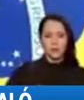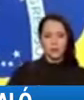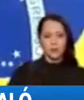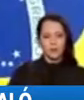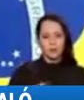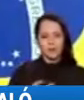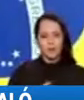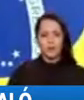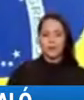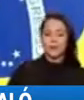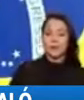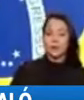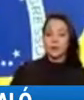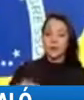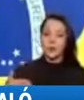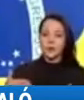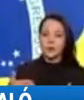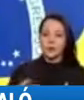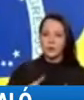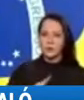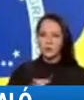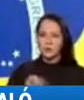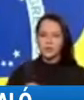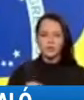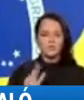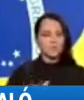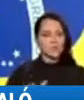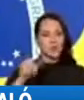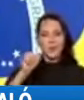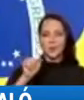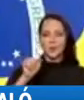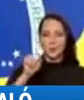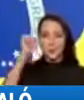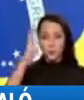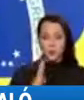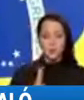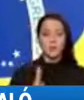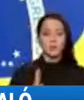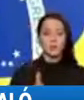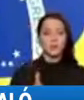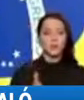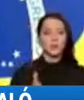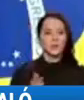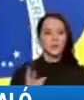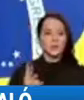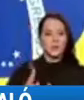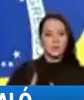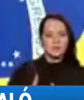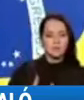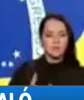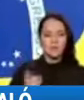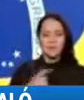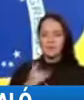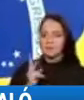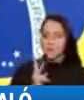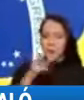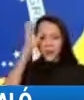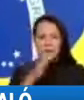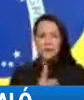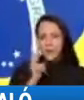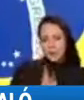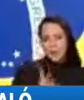bom E desde esta data nunca brasile deixou a assistir